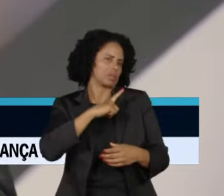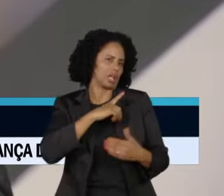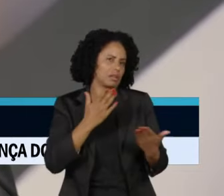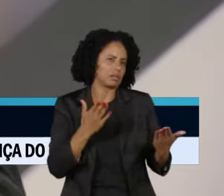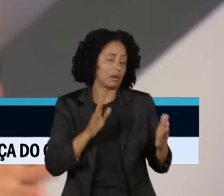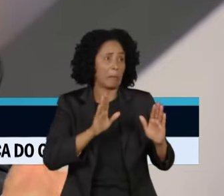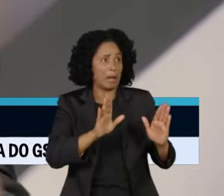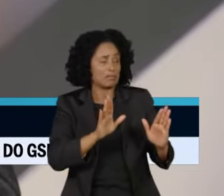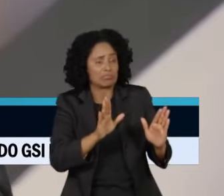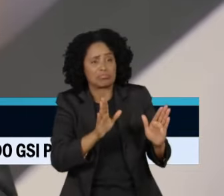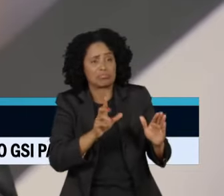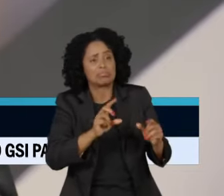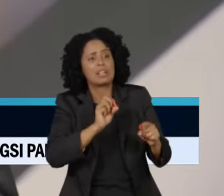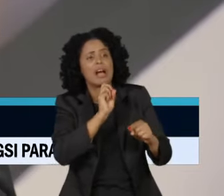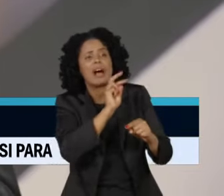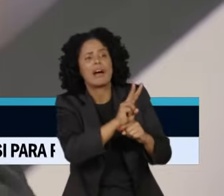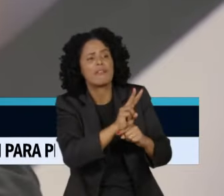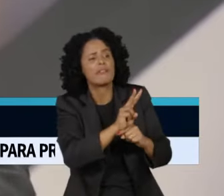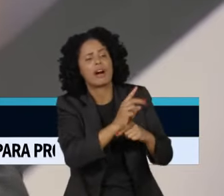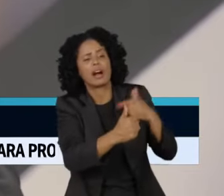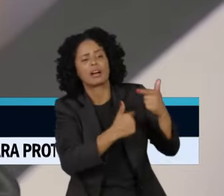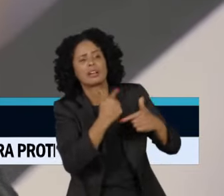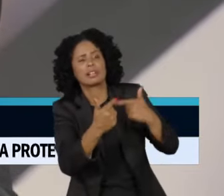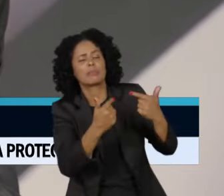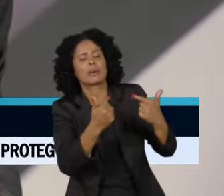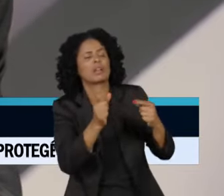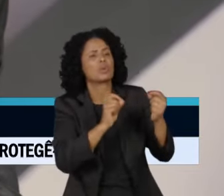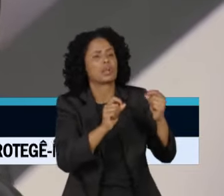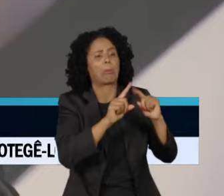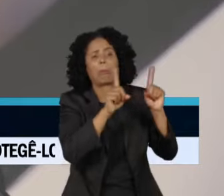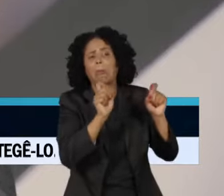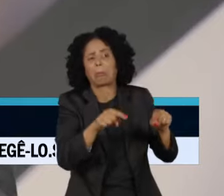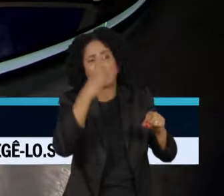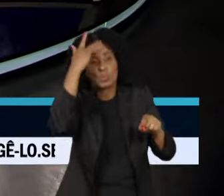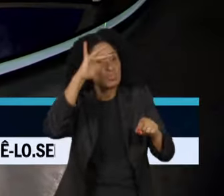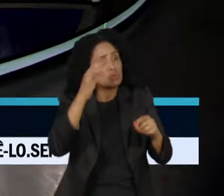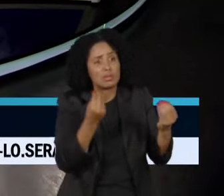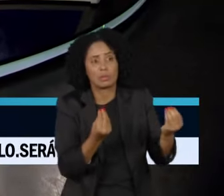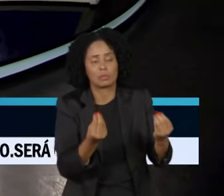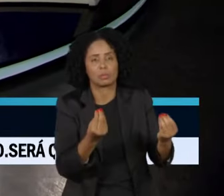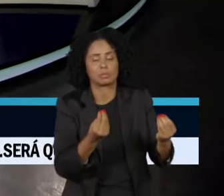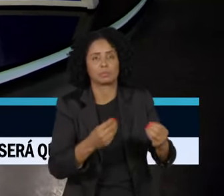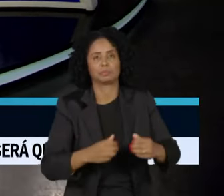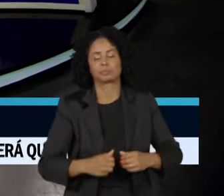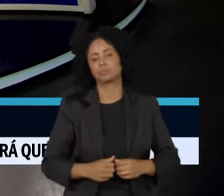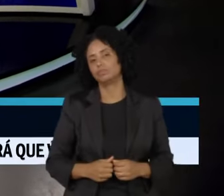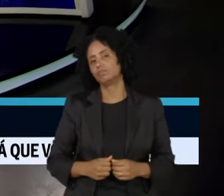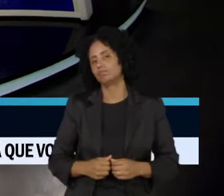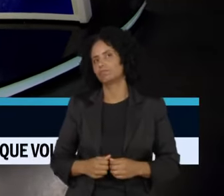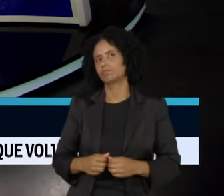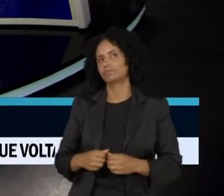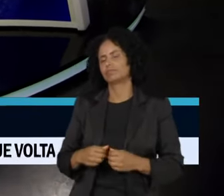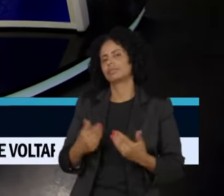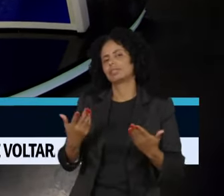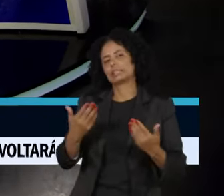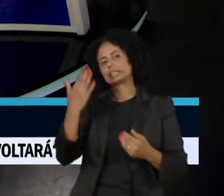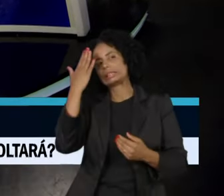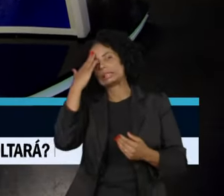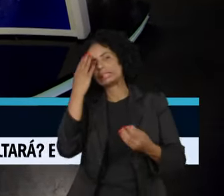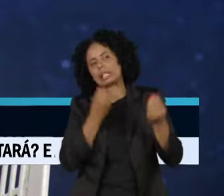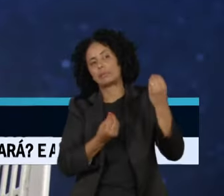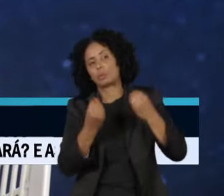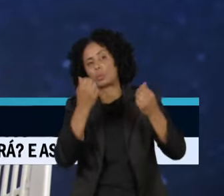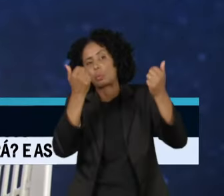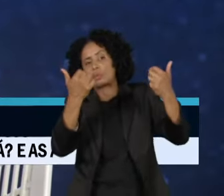de cargos. E os atuais comandantes? É uma incógnita, para mim é uma incógnita. Agora, Sakamoto, algum bastidor sobre